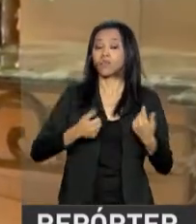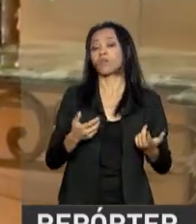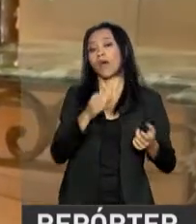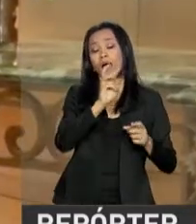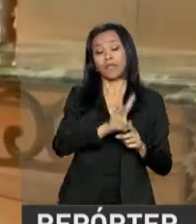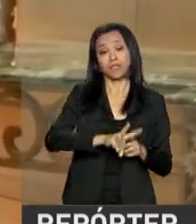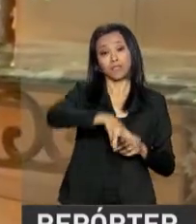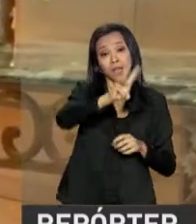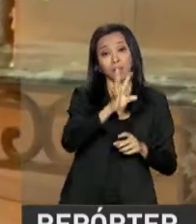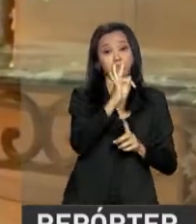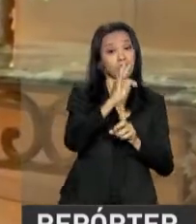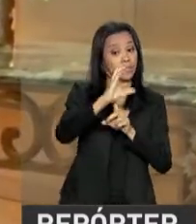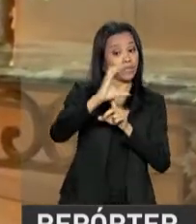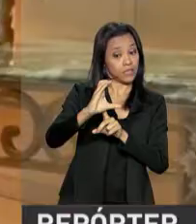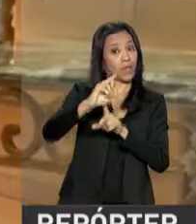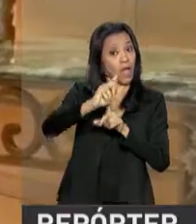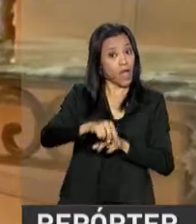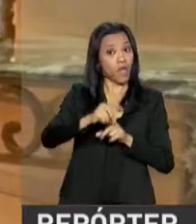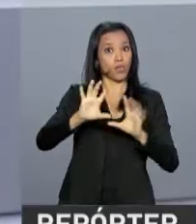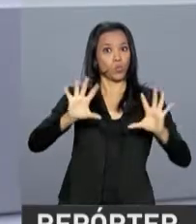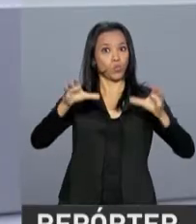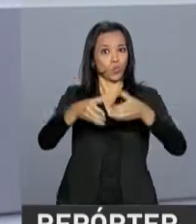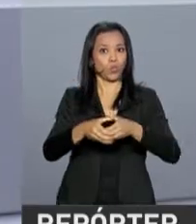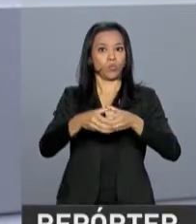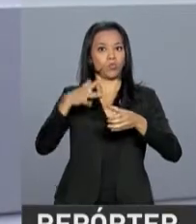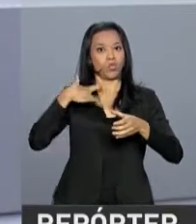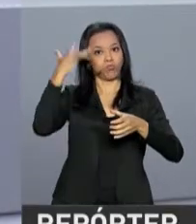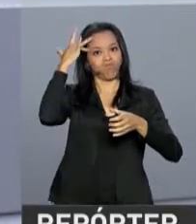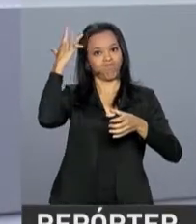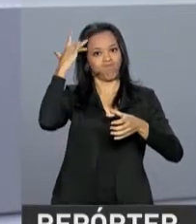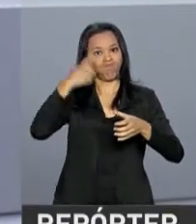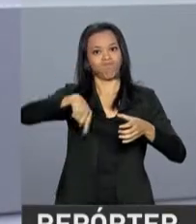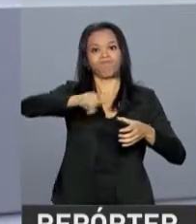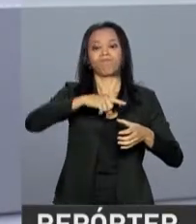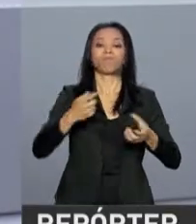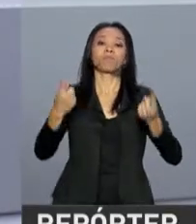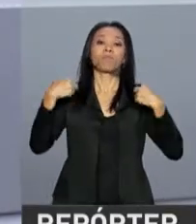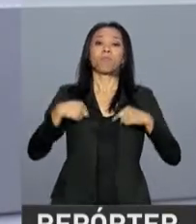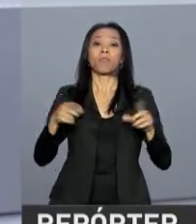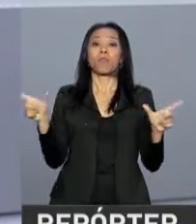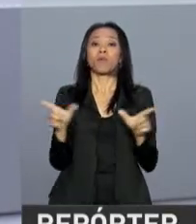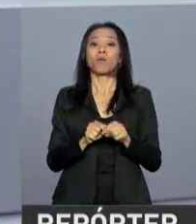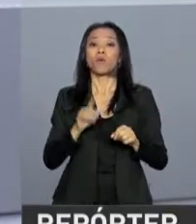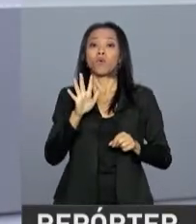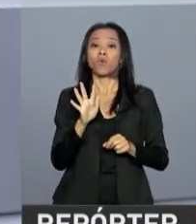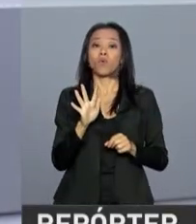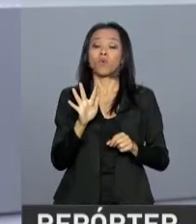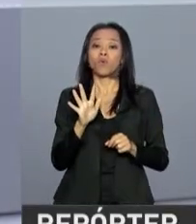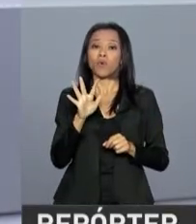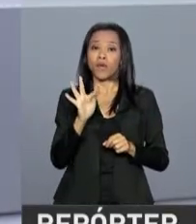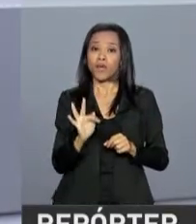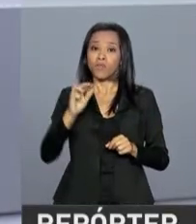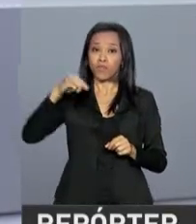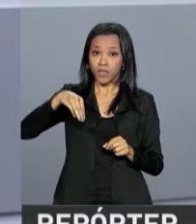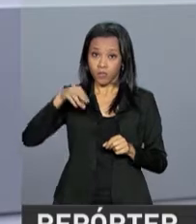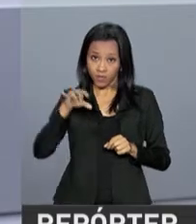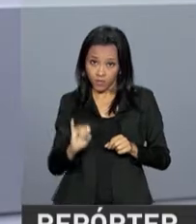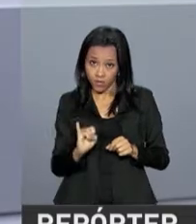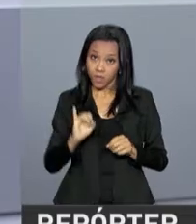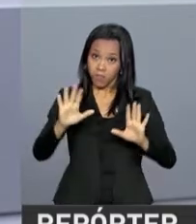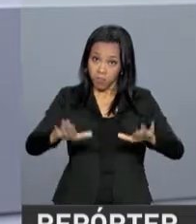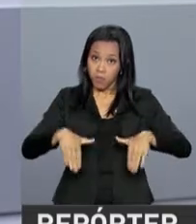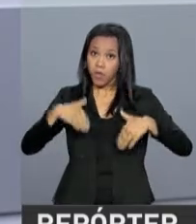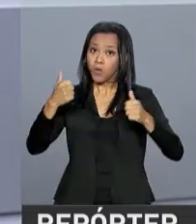dos maiores empresários do mundo o fundo monetário internacional melhorou a estimativa de crescimento do brasil